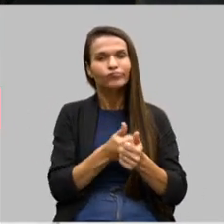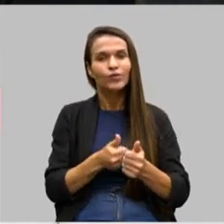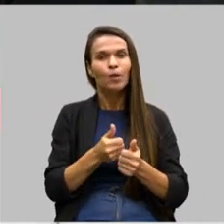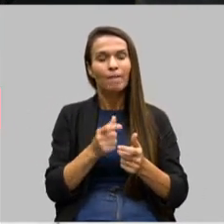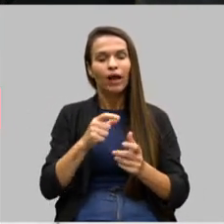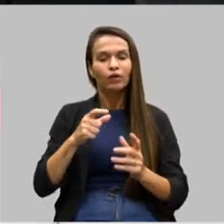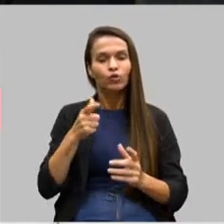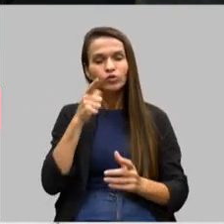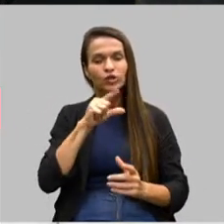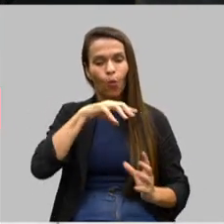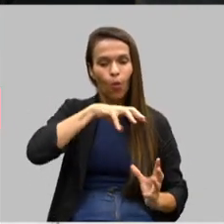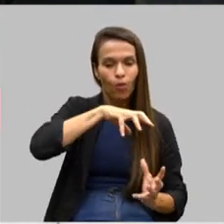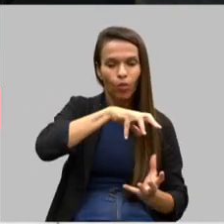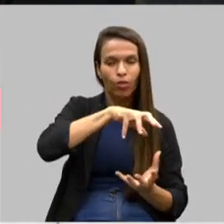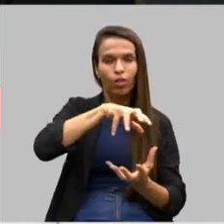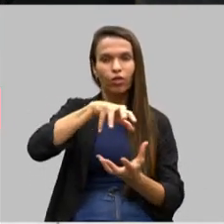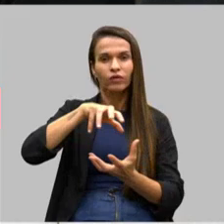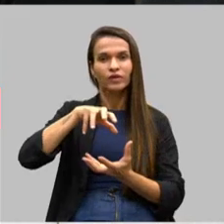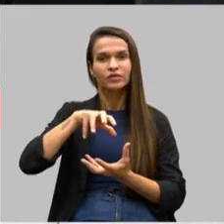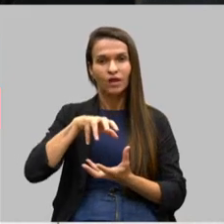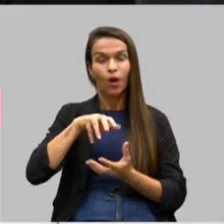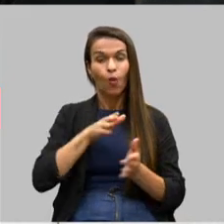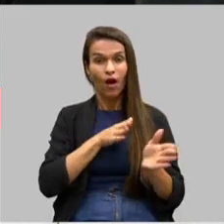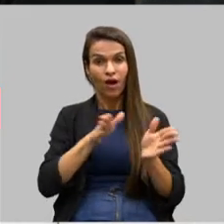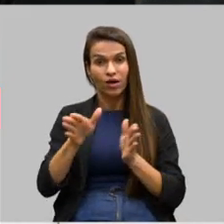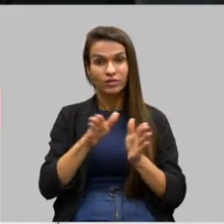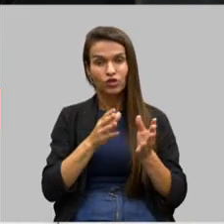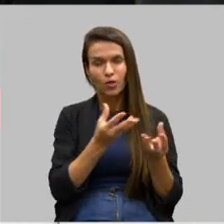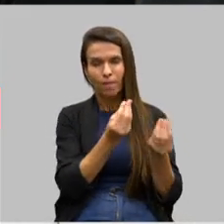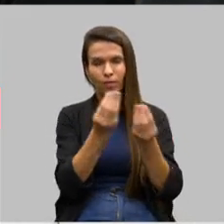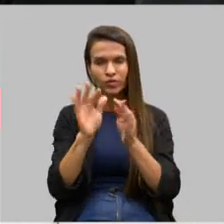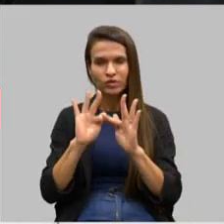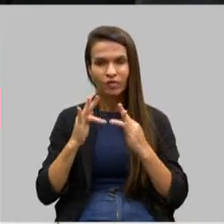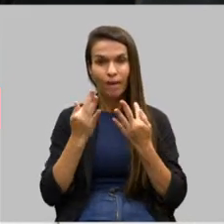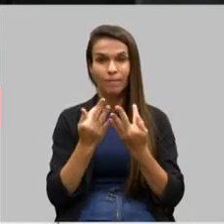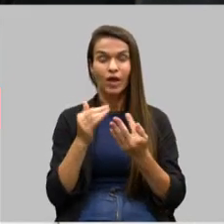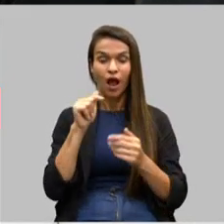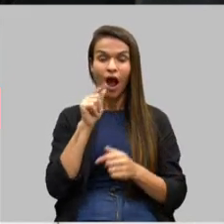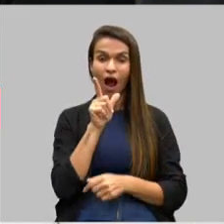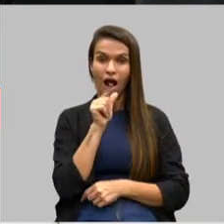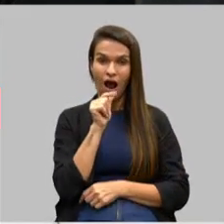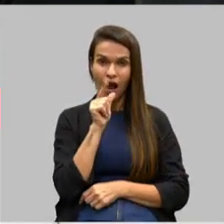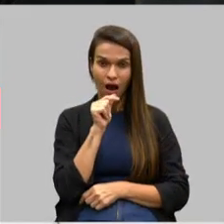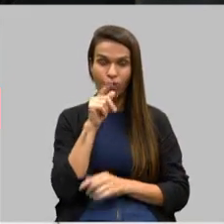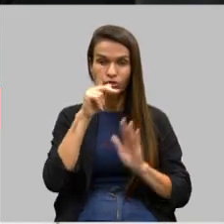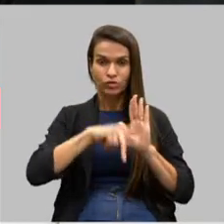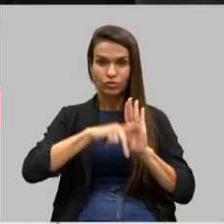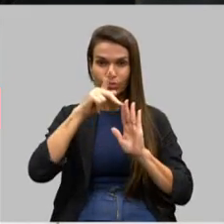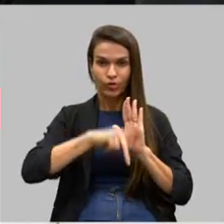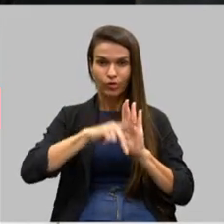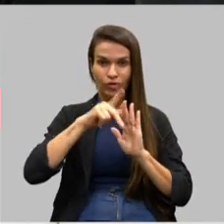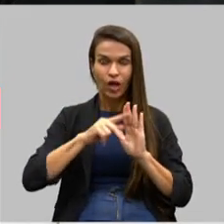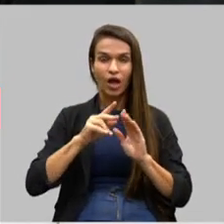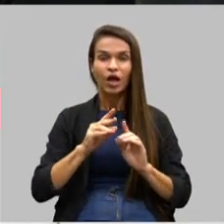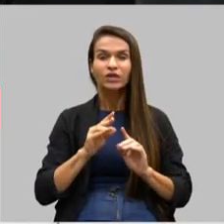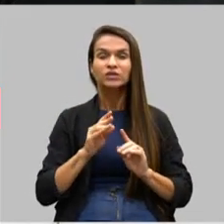universalizar o acesso de muitas famílias à água. Os programas e as